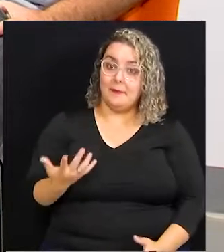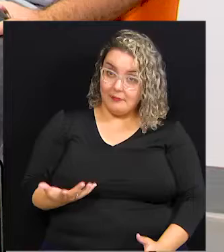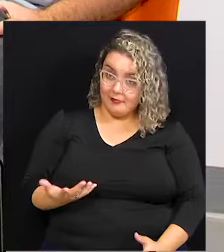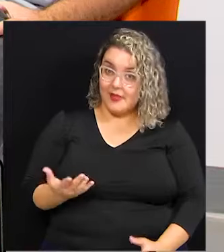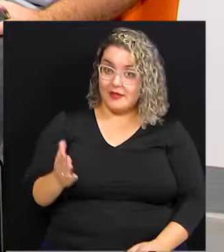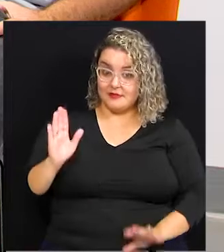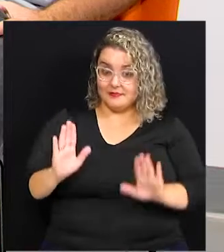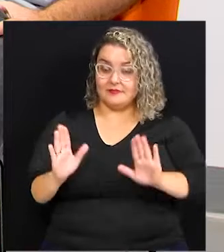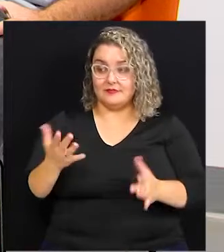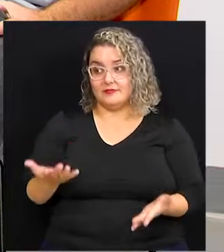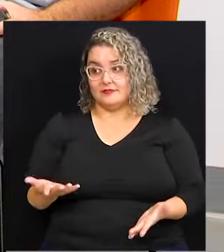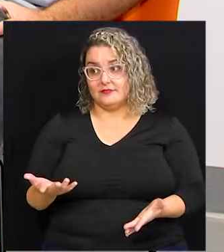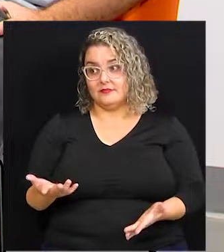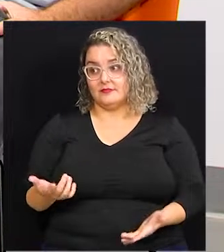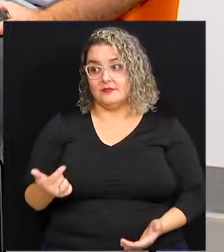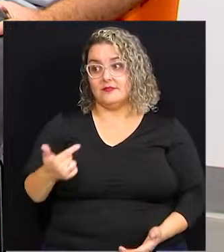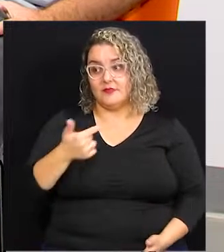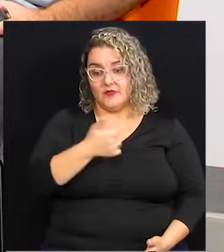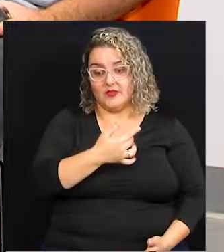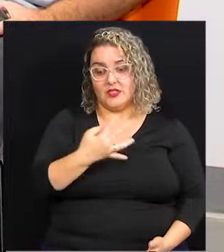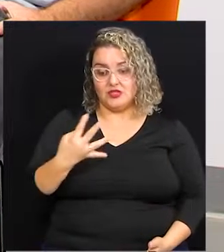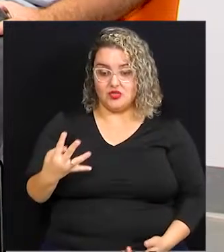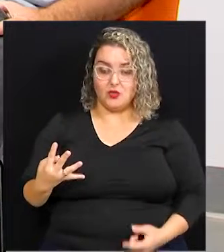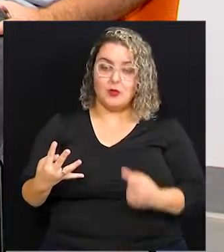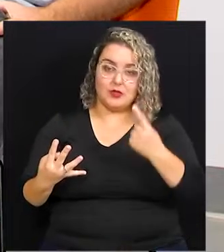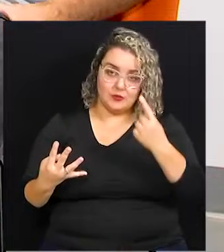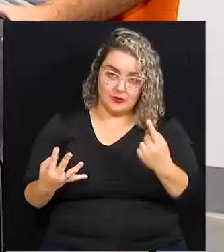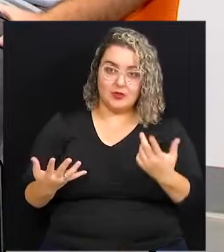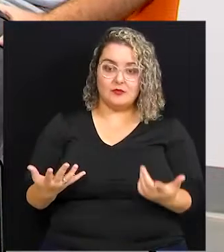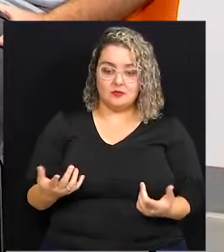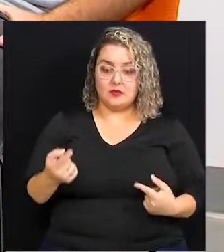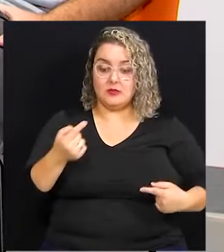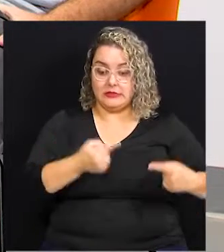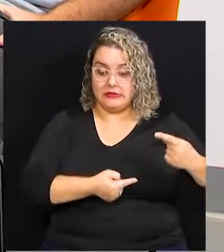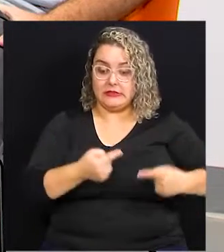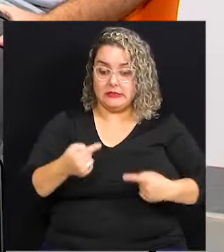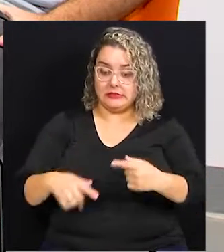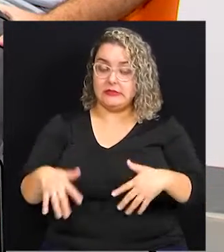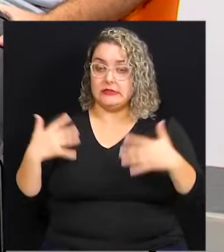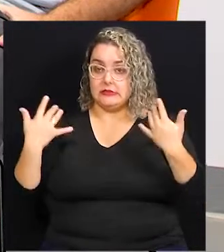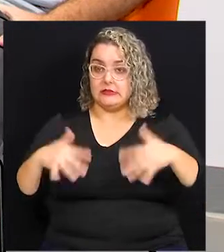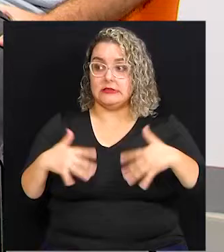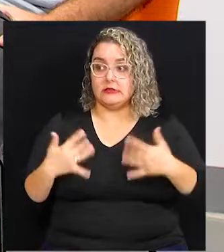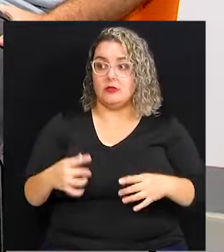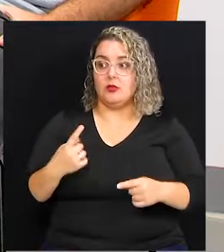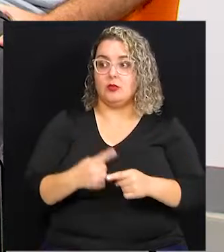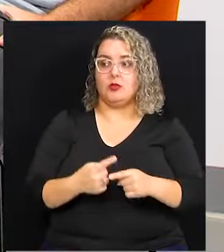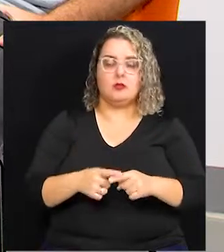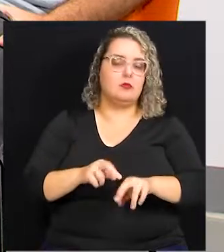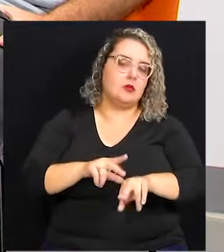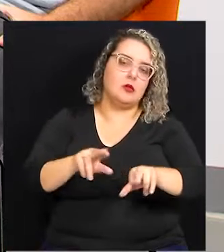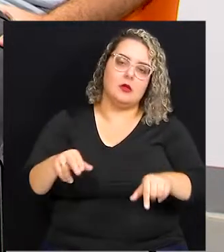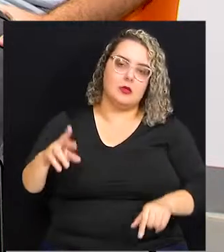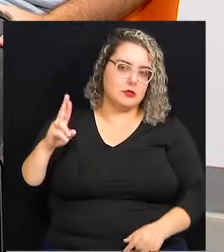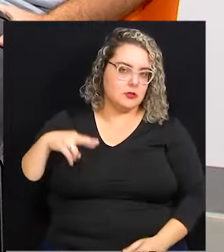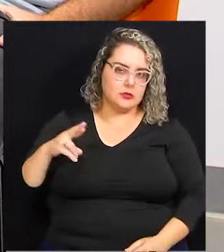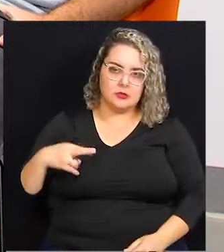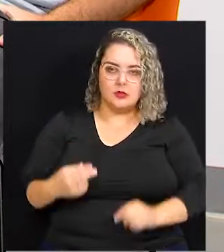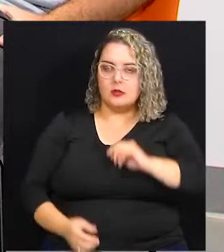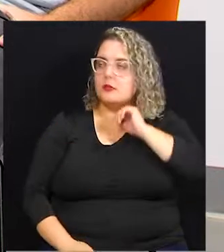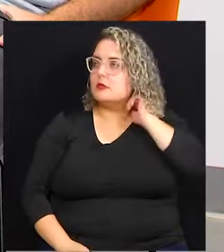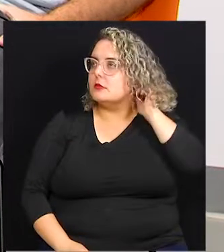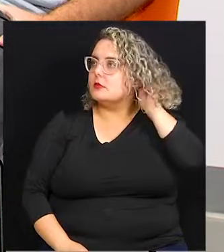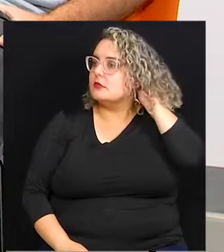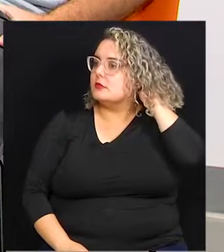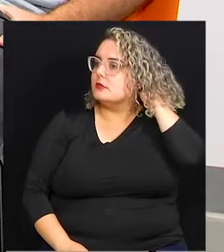da ordem. Foi, na verdade, 24 para 1. Então é bastante concorrido, porque tem várias razões, né? Porque, além